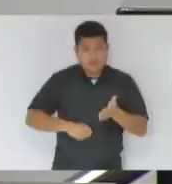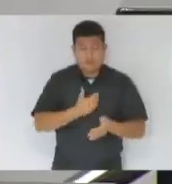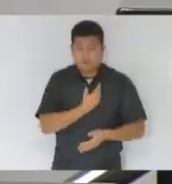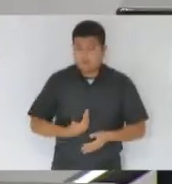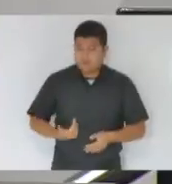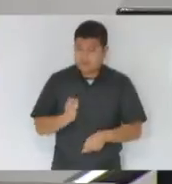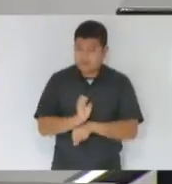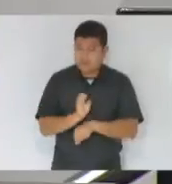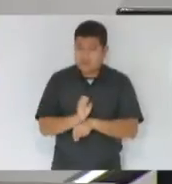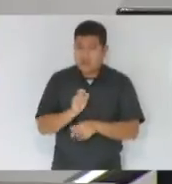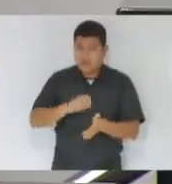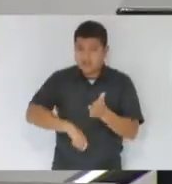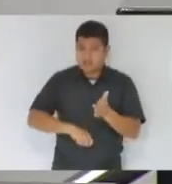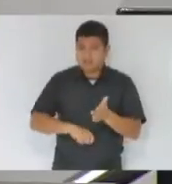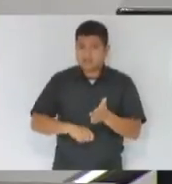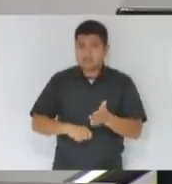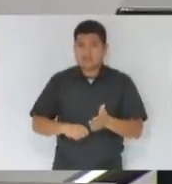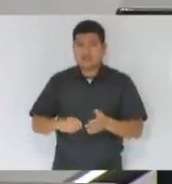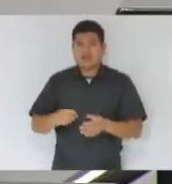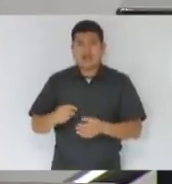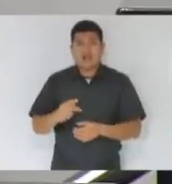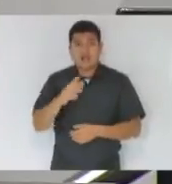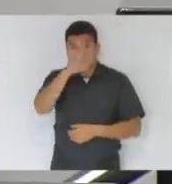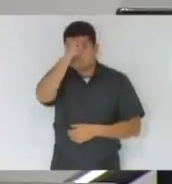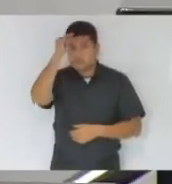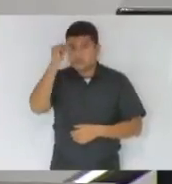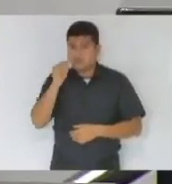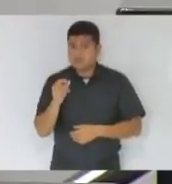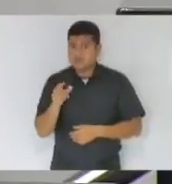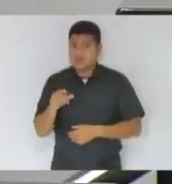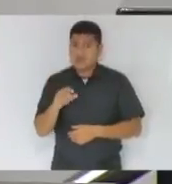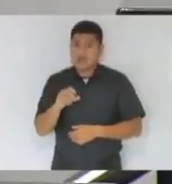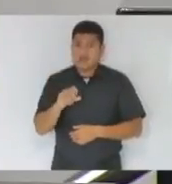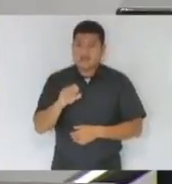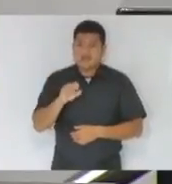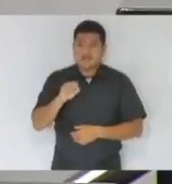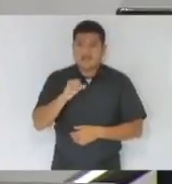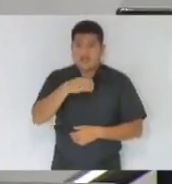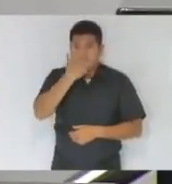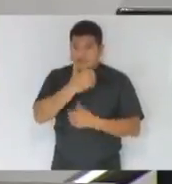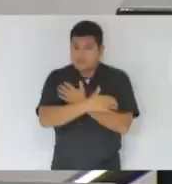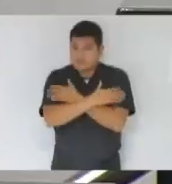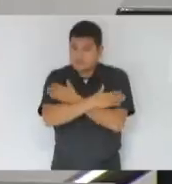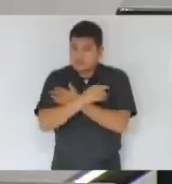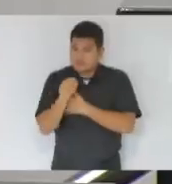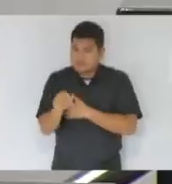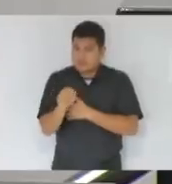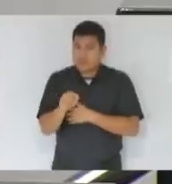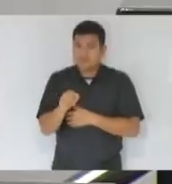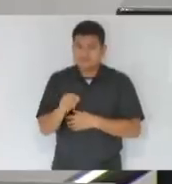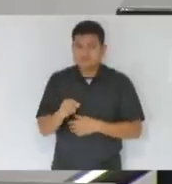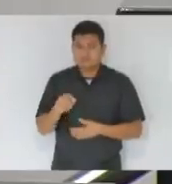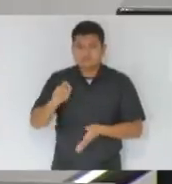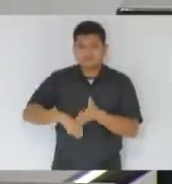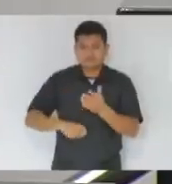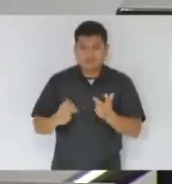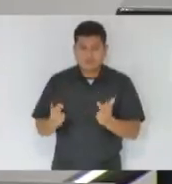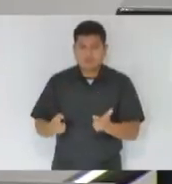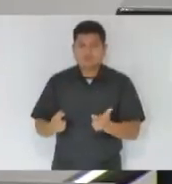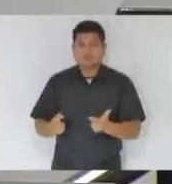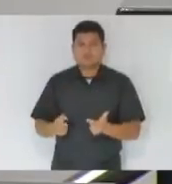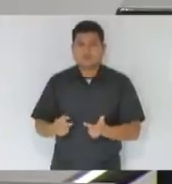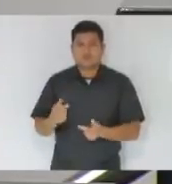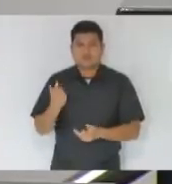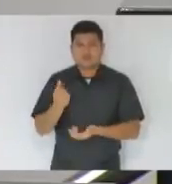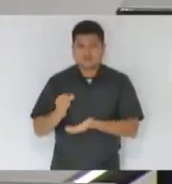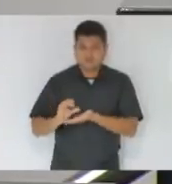também anui, fala que está tudo certo, para que possa dar continuidade e assim ser aplicados os recursos e ter a famosa